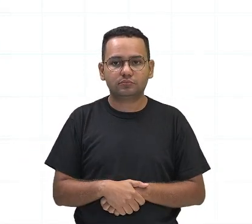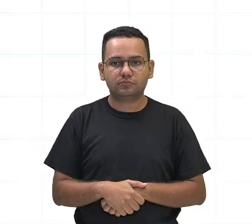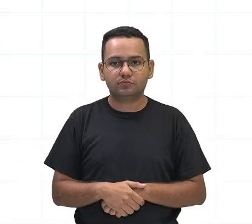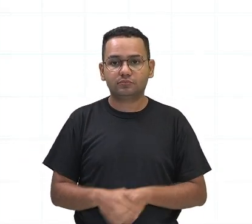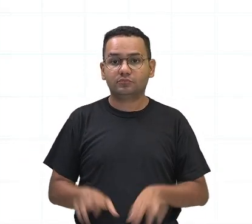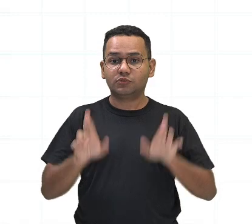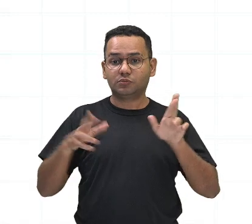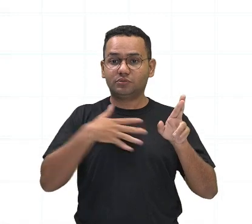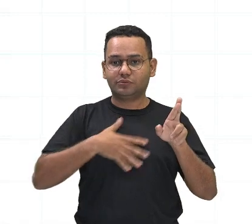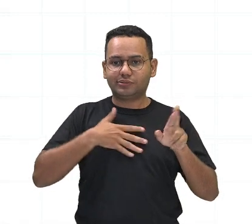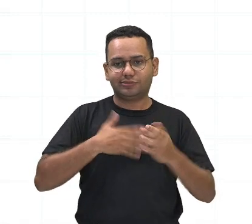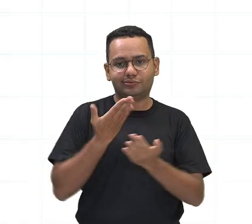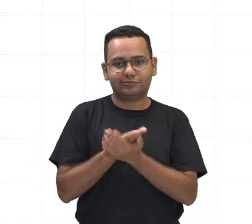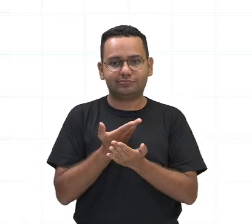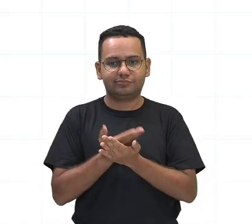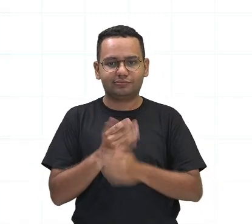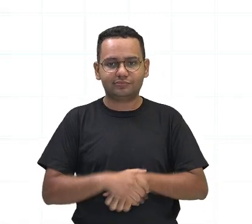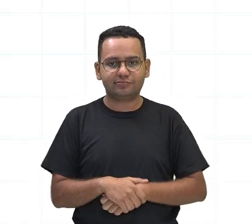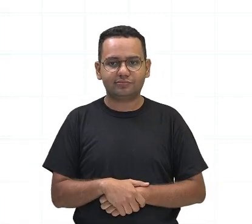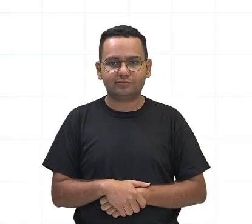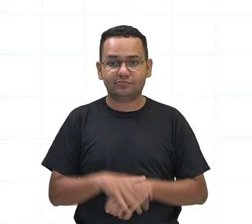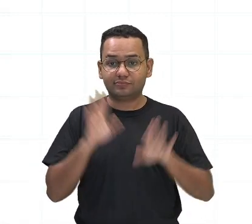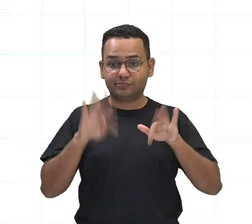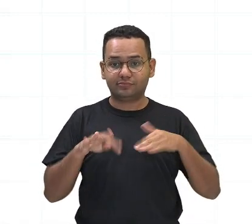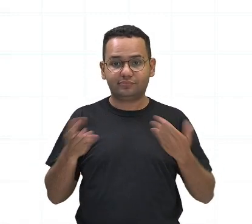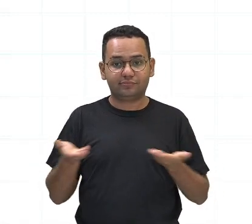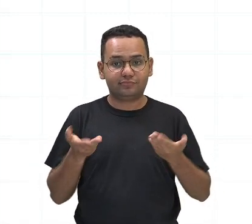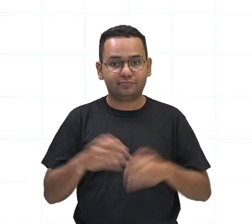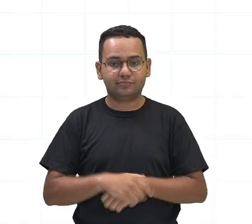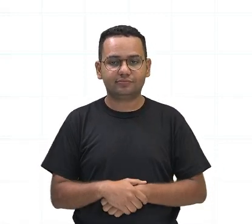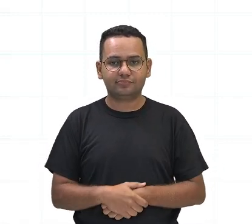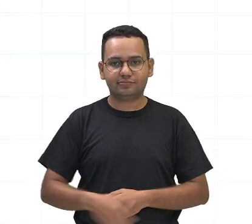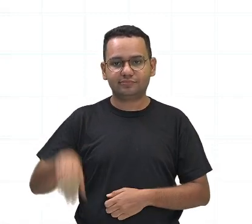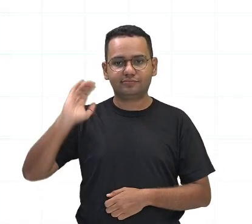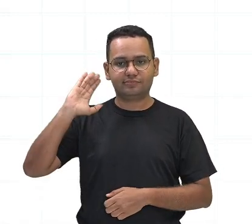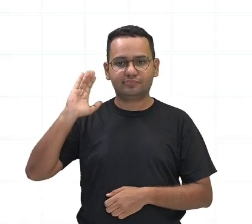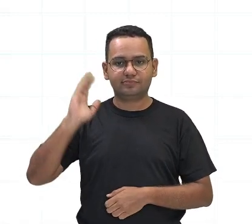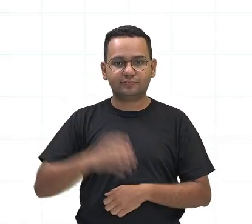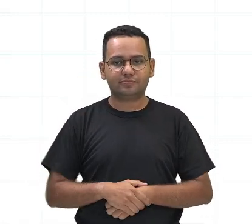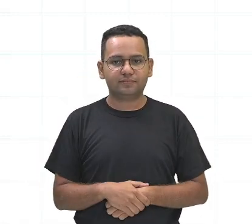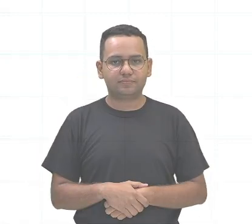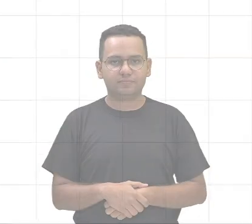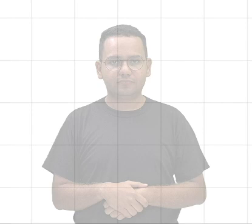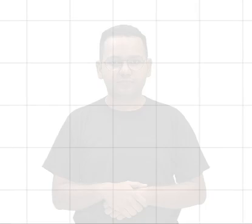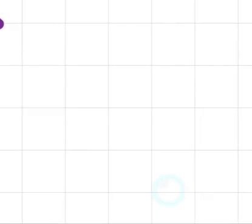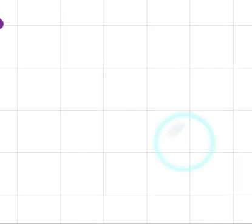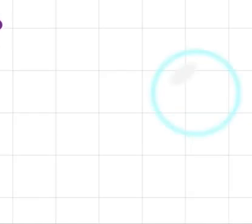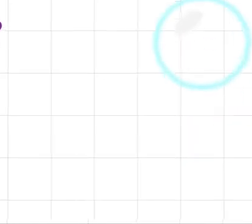gostado da aula de hoje. A gente vai ficando por aqui e voltamos numa próxima oportunidade.